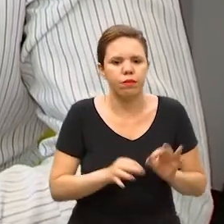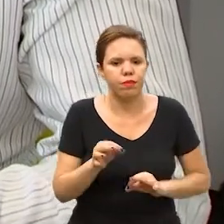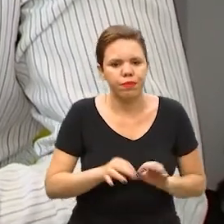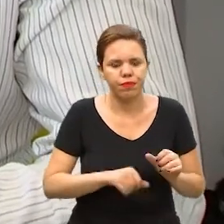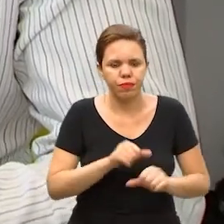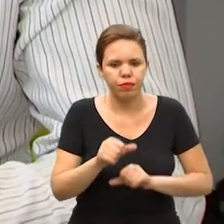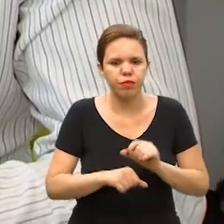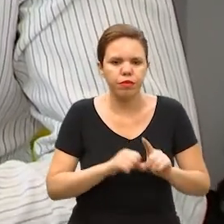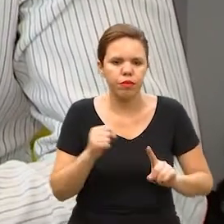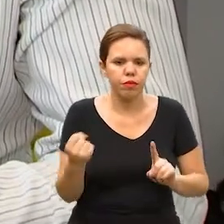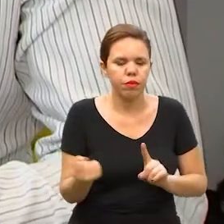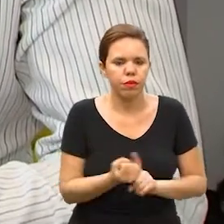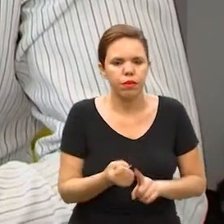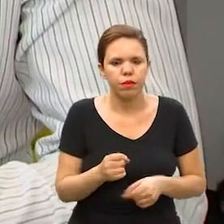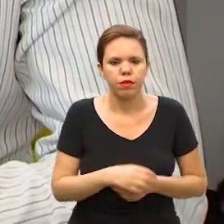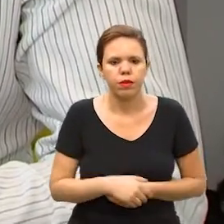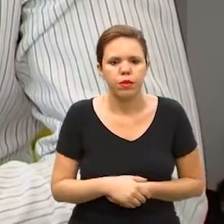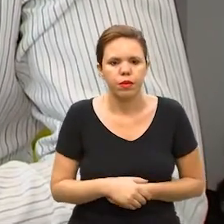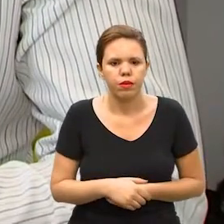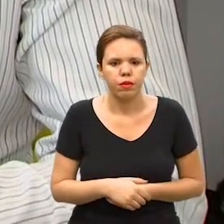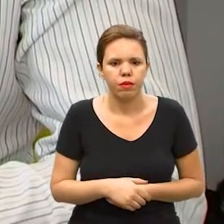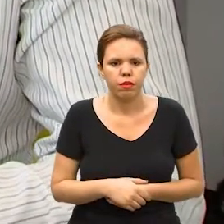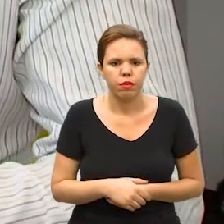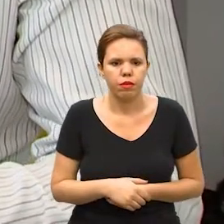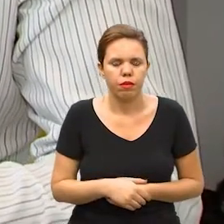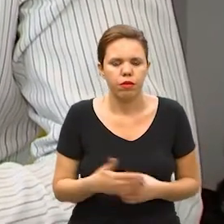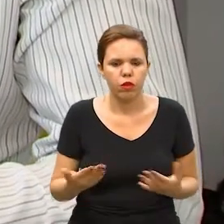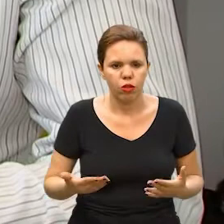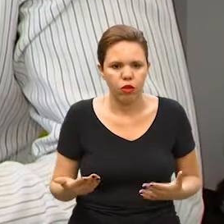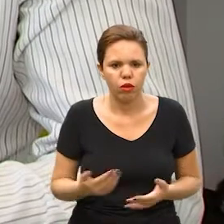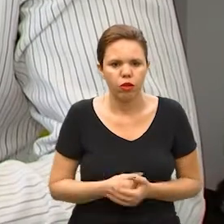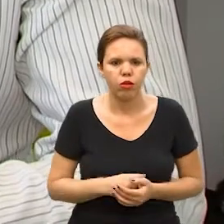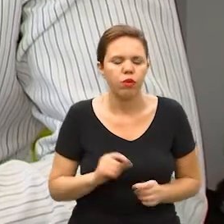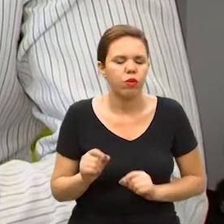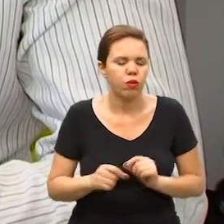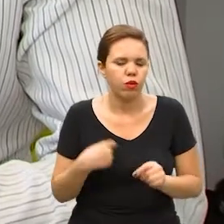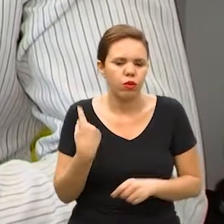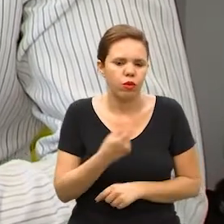impacto social. Então, acho que hoje, mais que nunca,